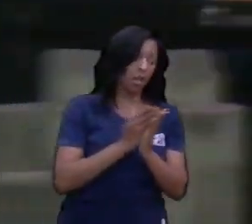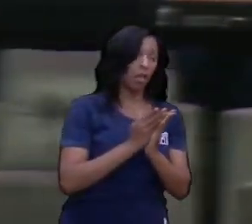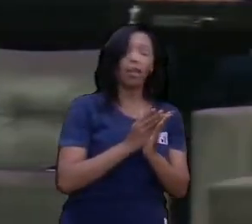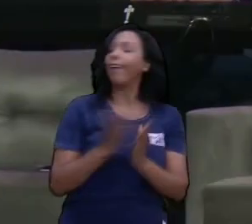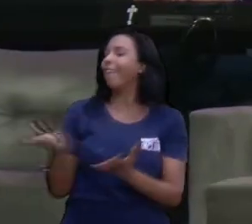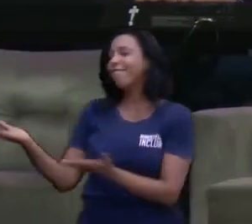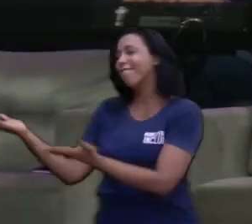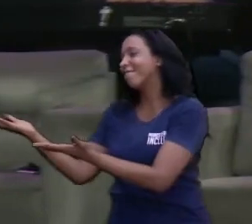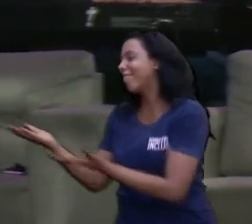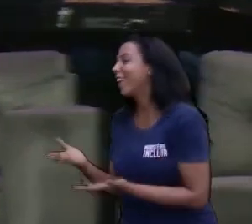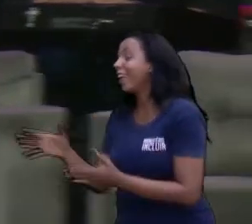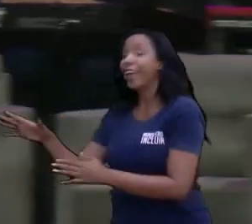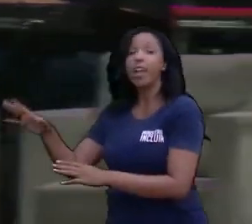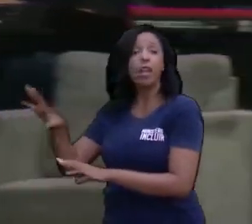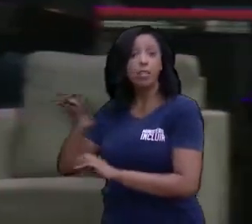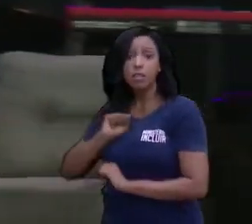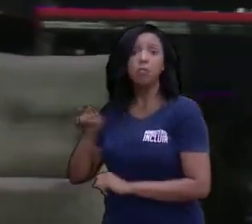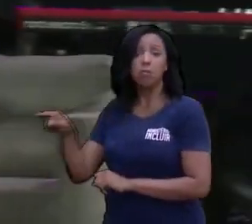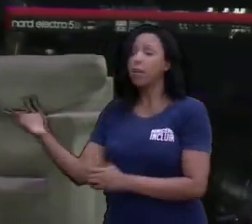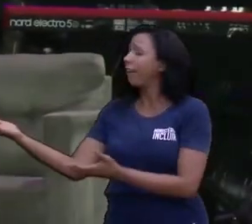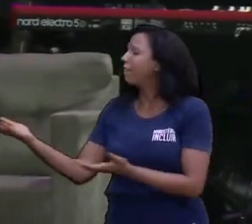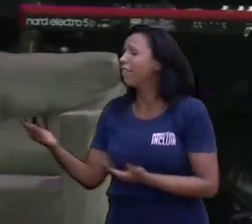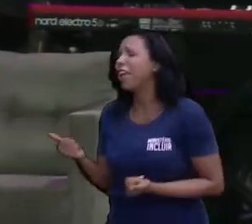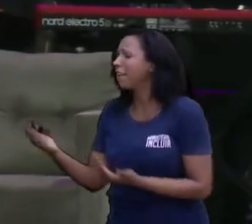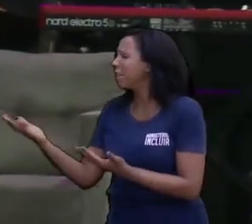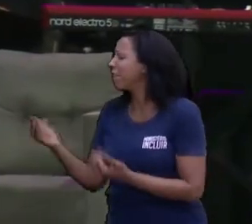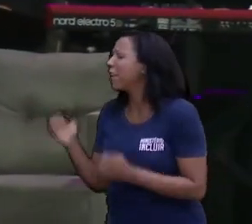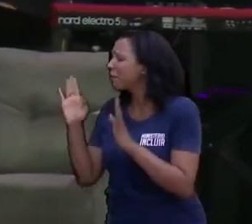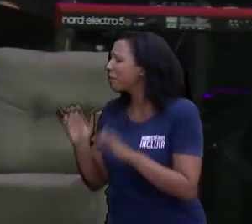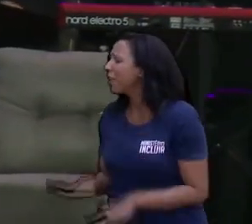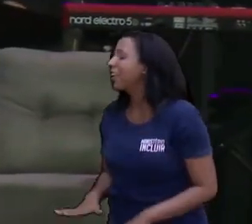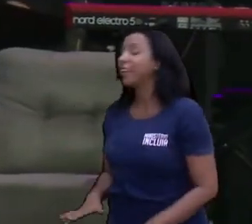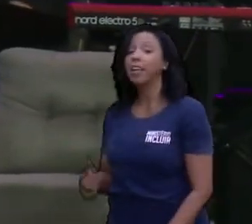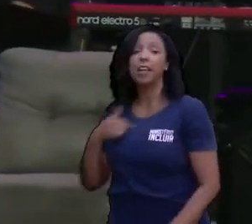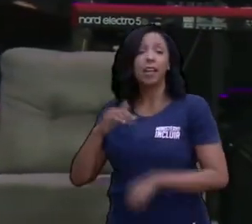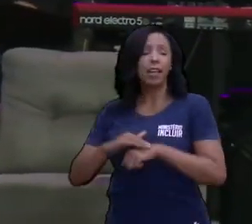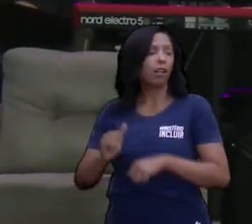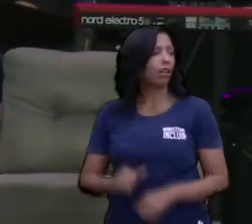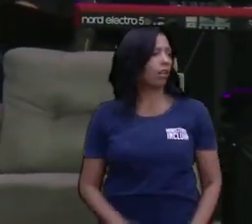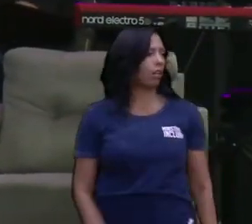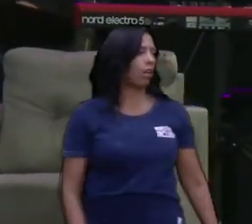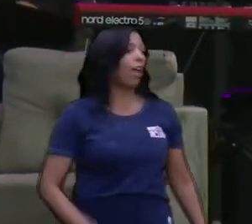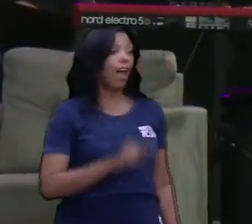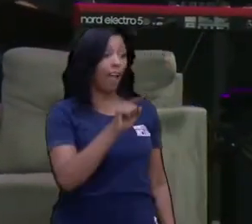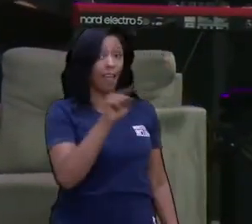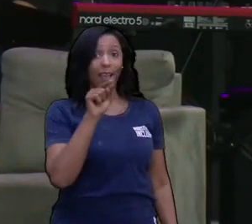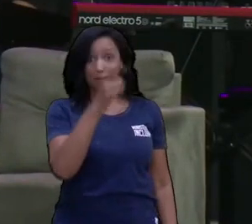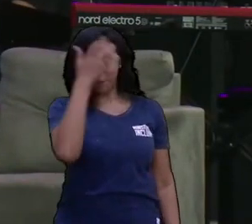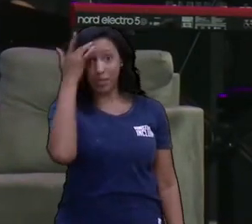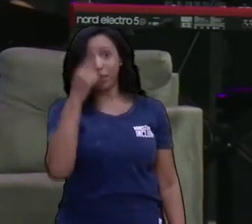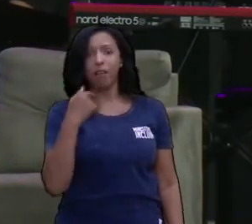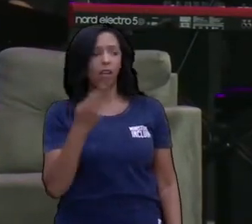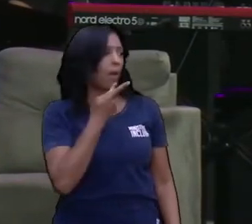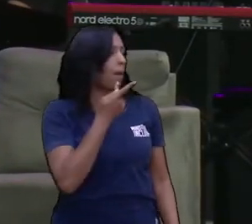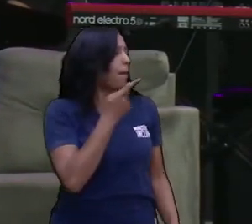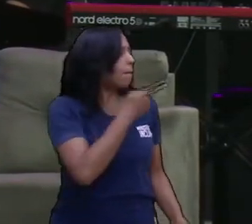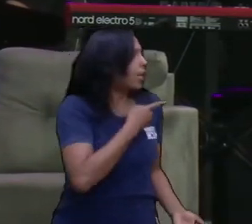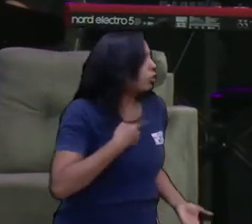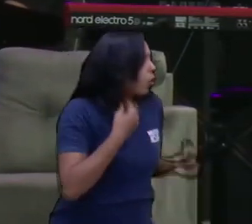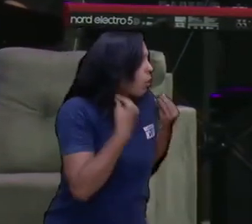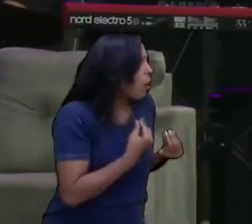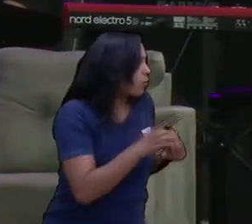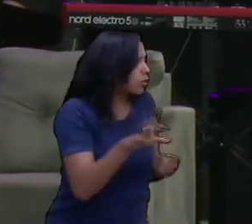vai lá encontro com a pessoa e fazendo deixa eu te falar Nunca mais eu vou sair daqui atitude novo é porque eu aprontei tá